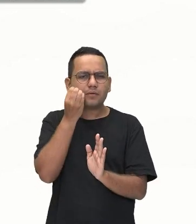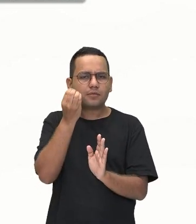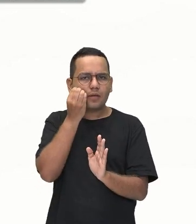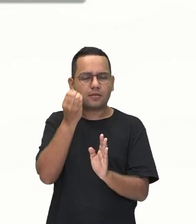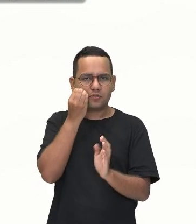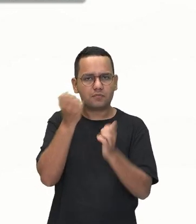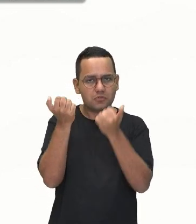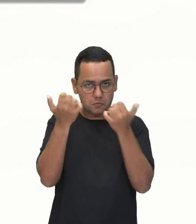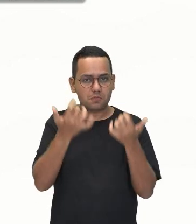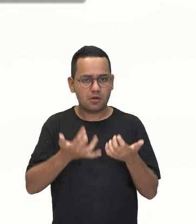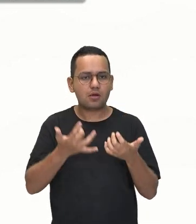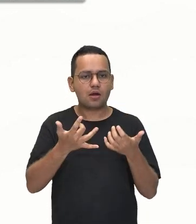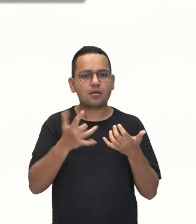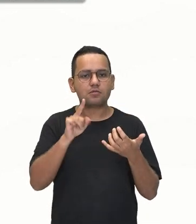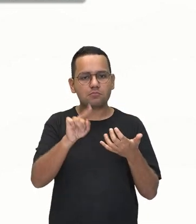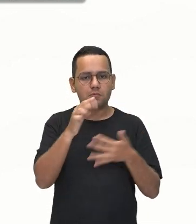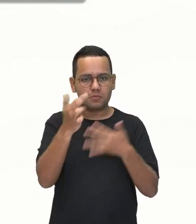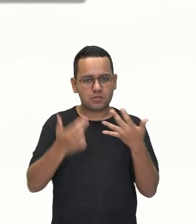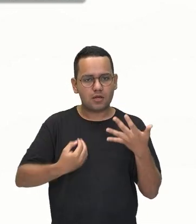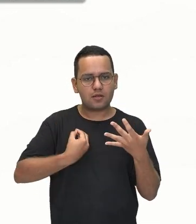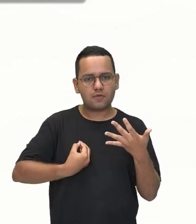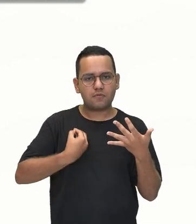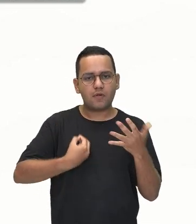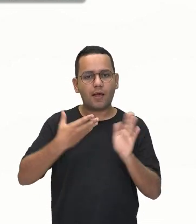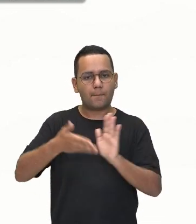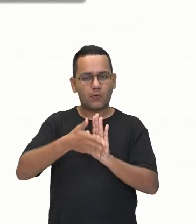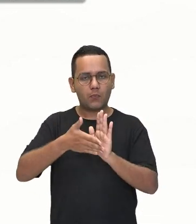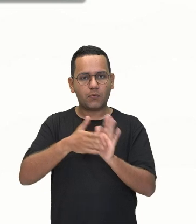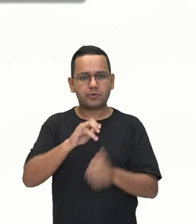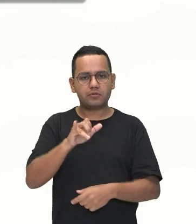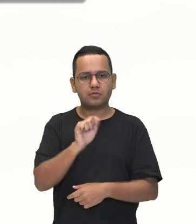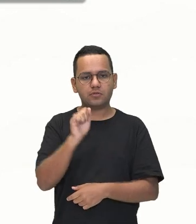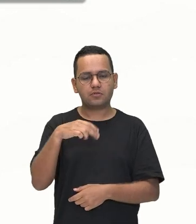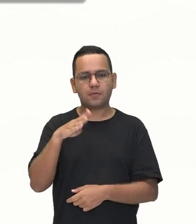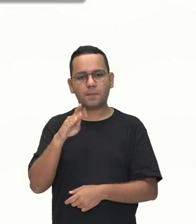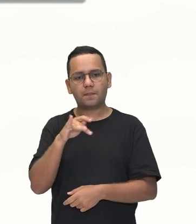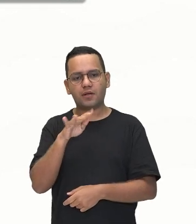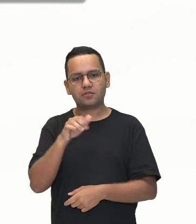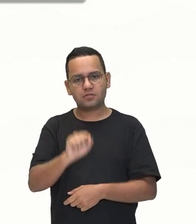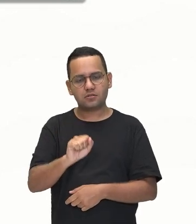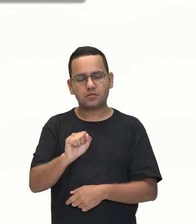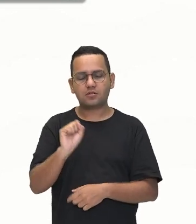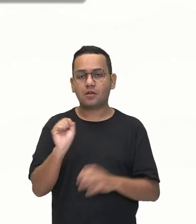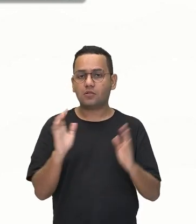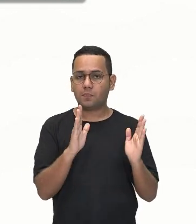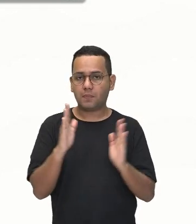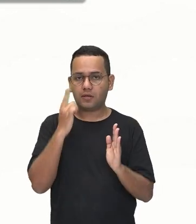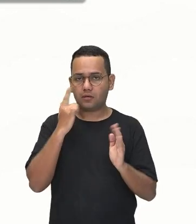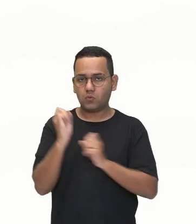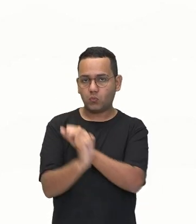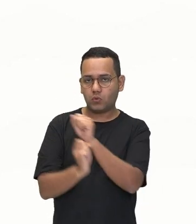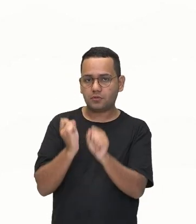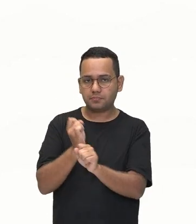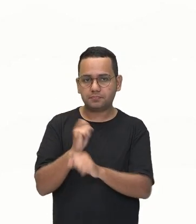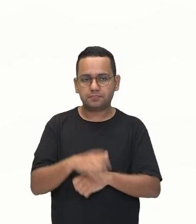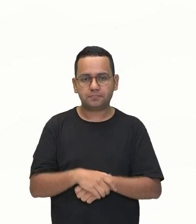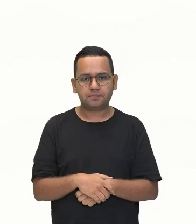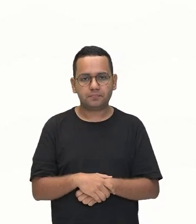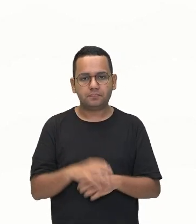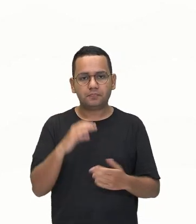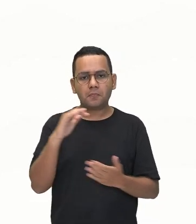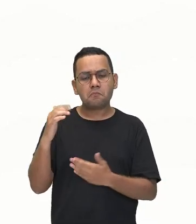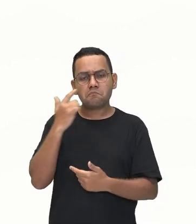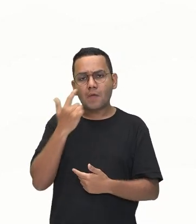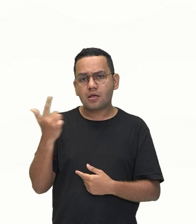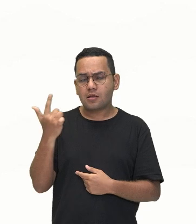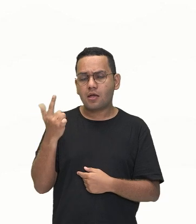por Jean-Baptiste Lamarck, lá nos anos de 1700, né, a 1800. E a teoria da evolução de